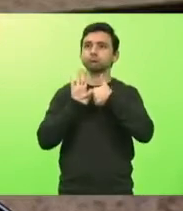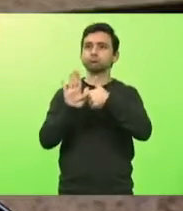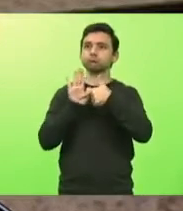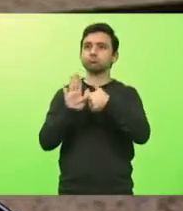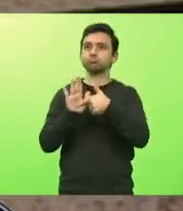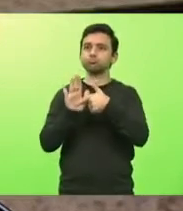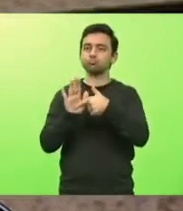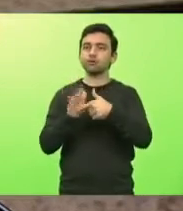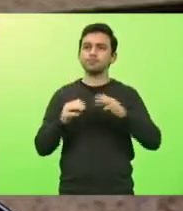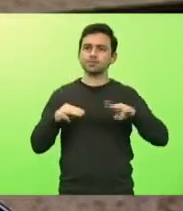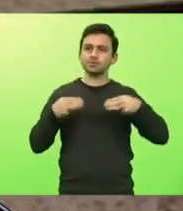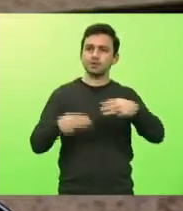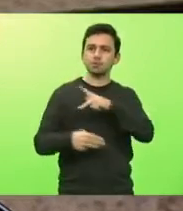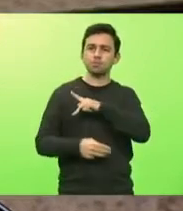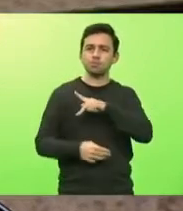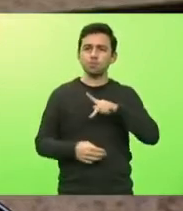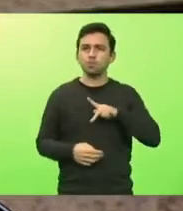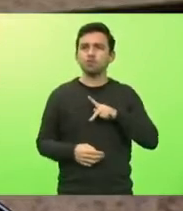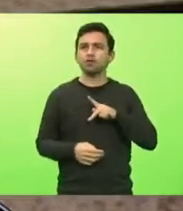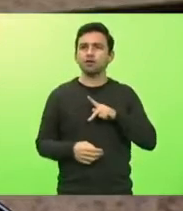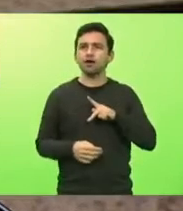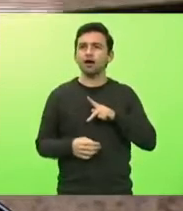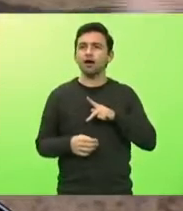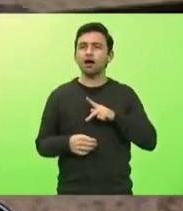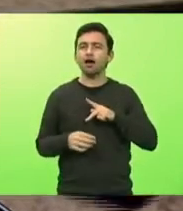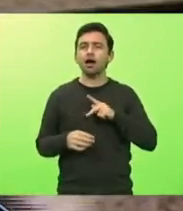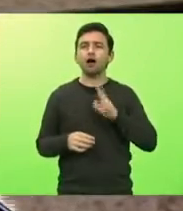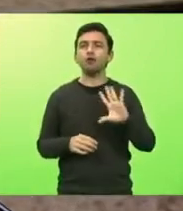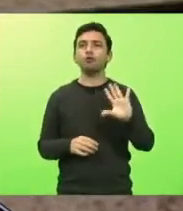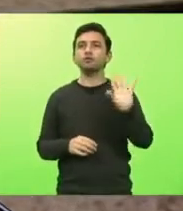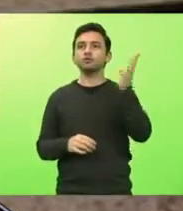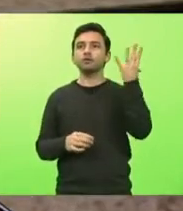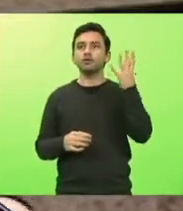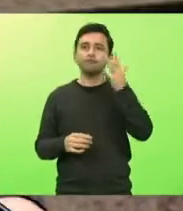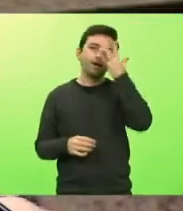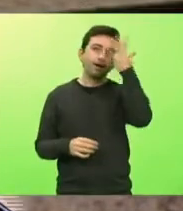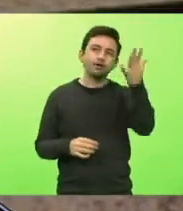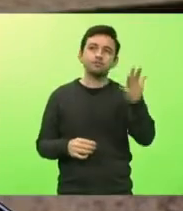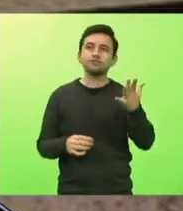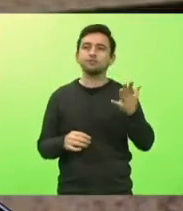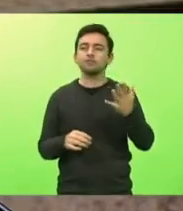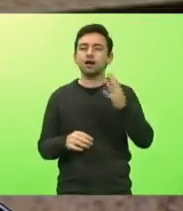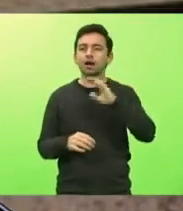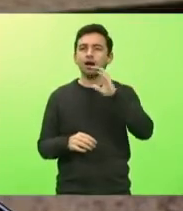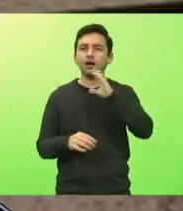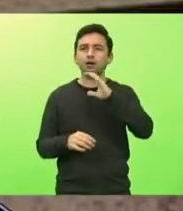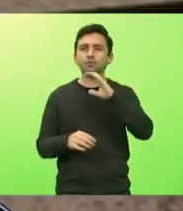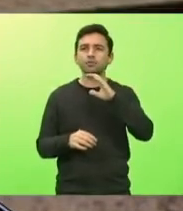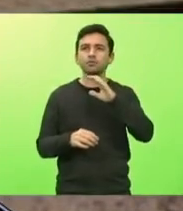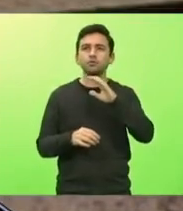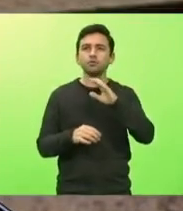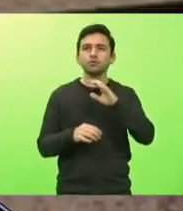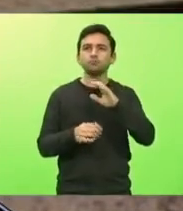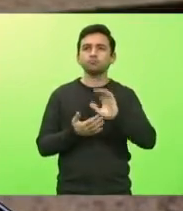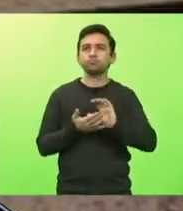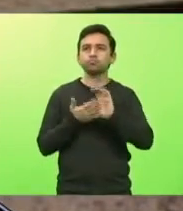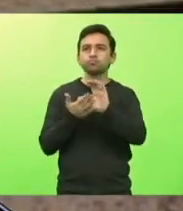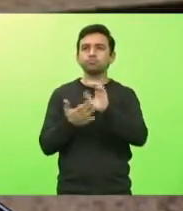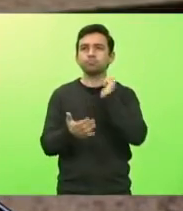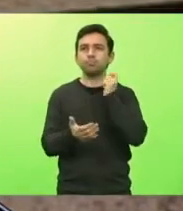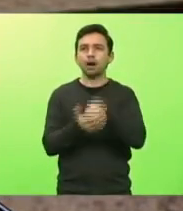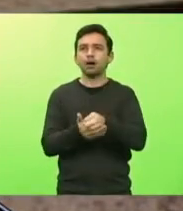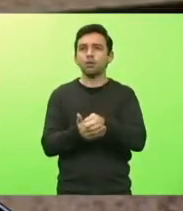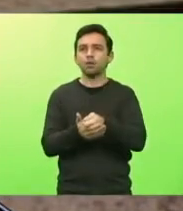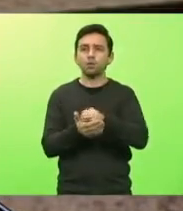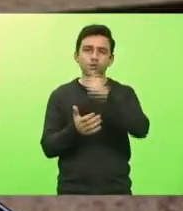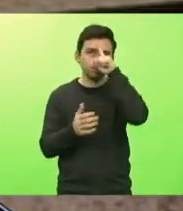denunciei no Ministério Público, e aí, de repente, tudo ficou fácil, e o bonitão, então, resolveu pagar os